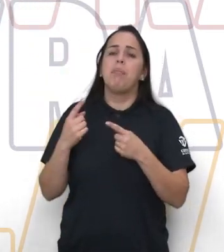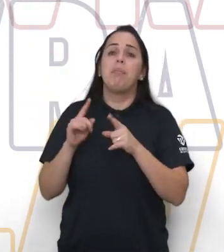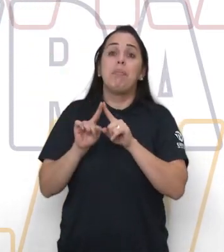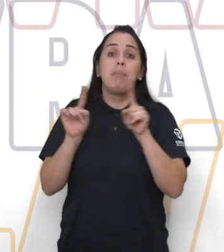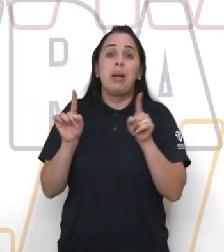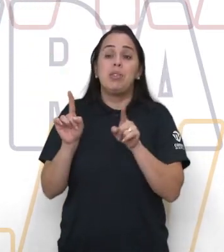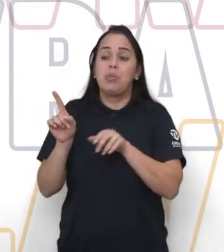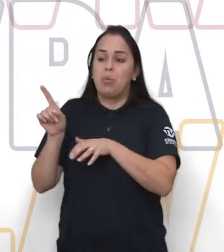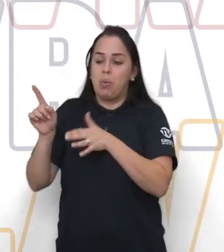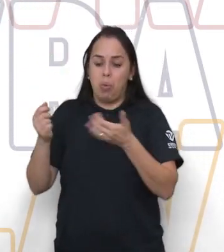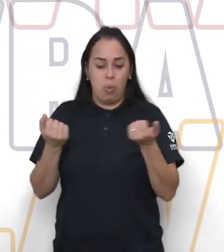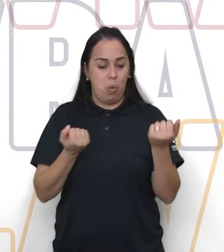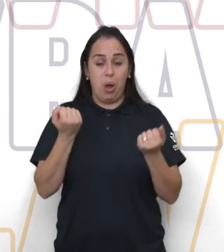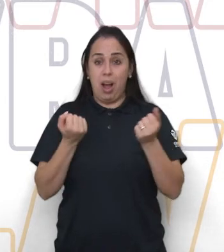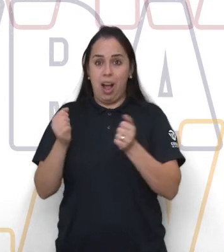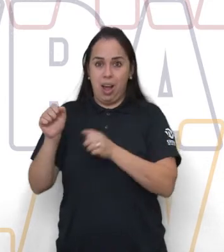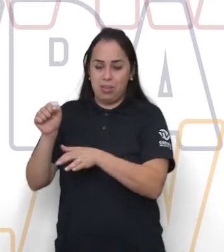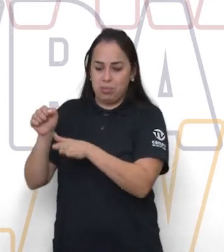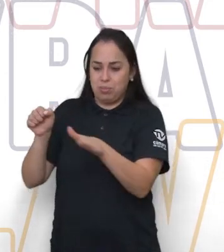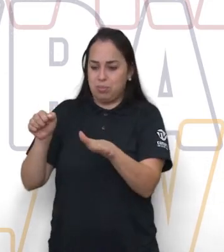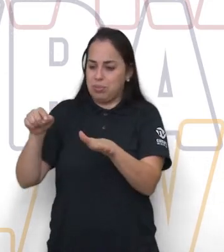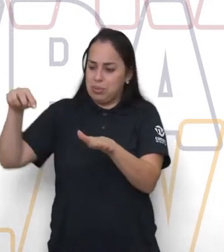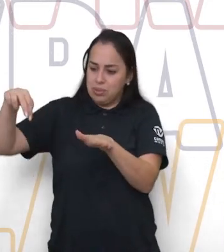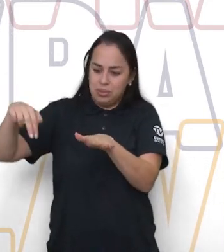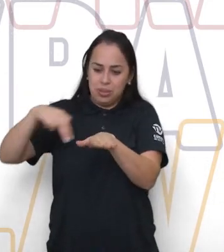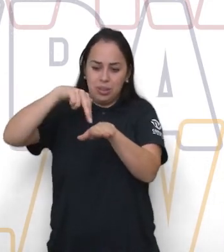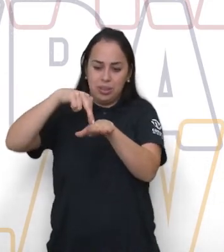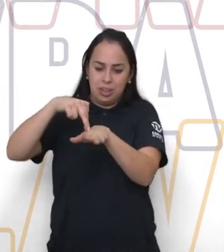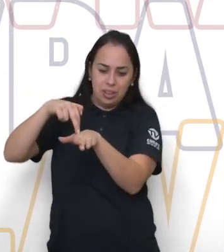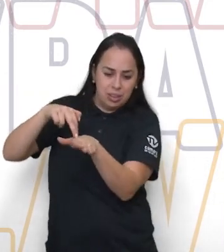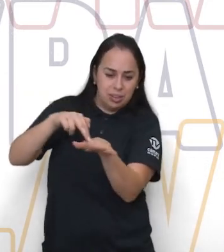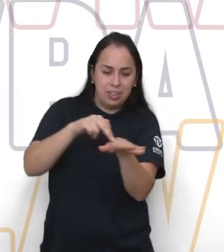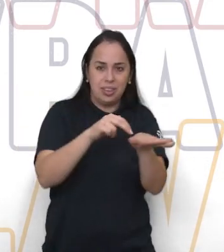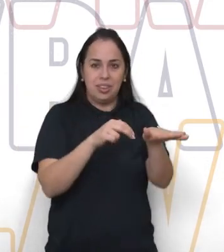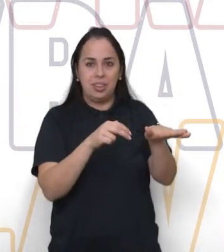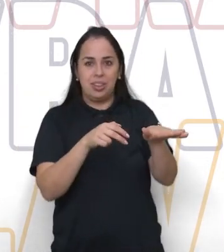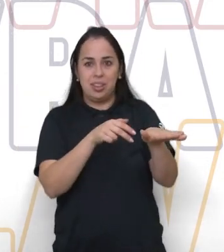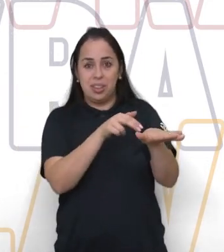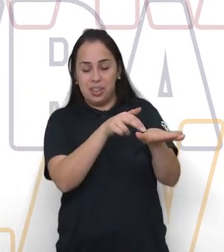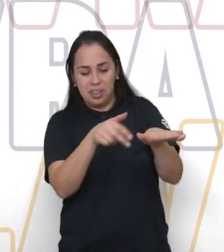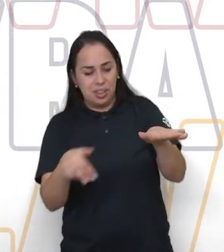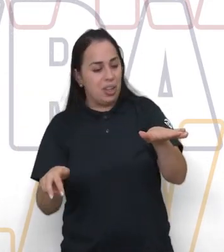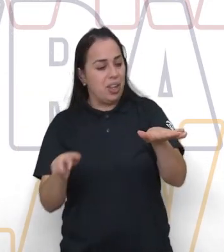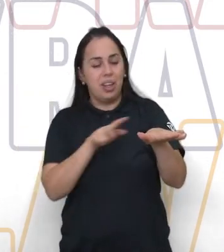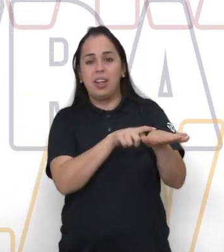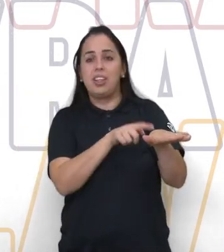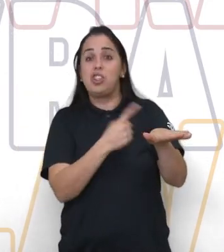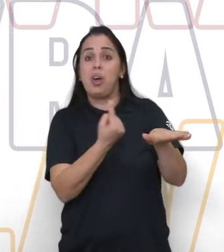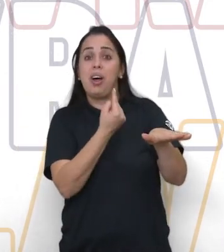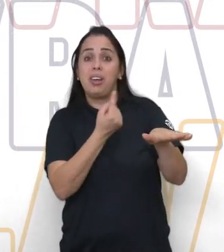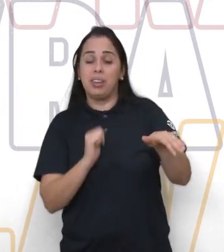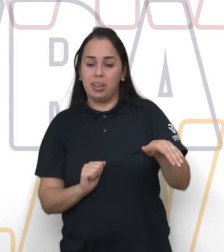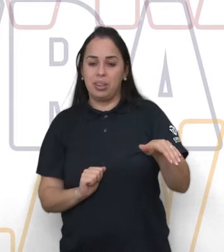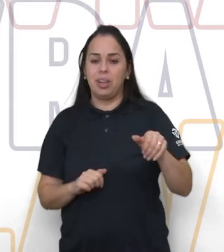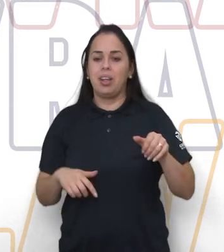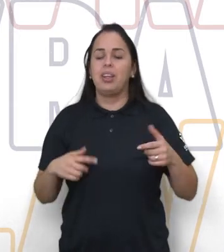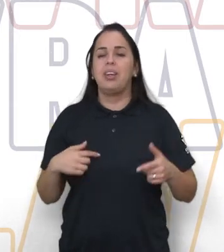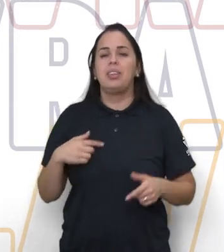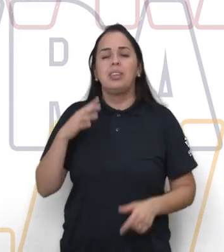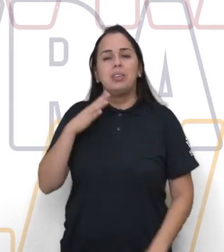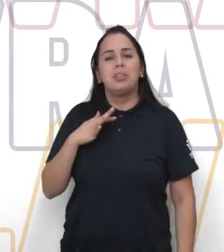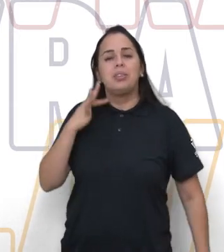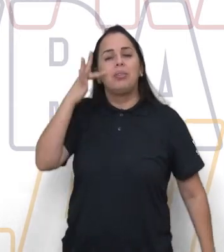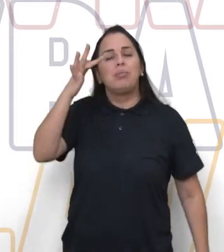né muda a questão da comunicação muda tudo né o celular olhar a lógica